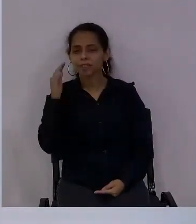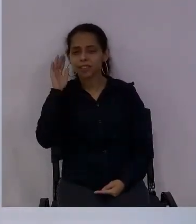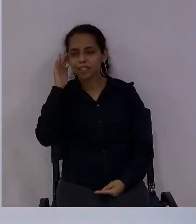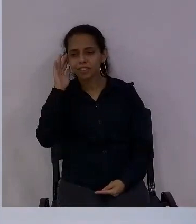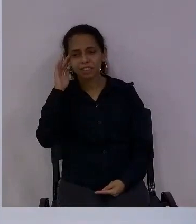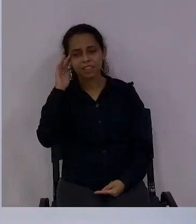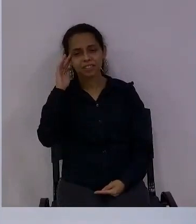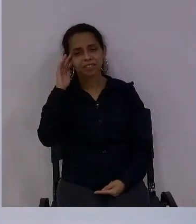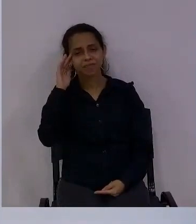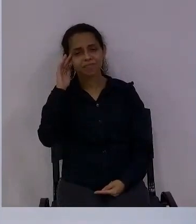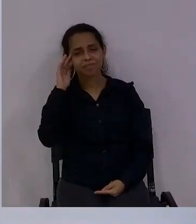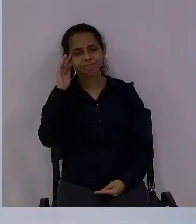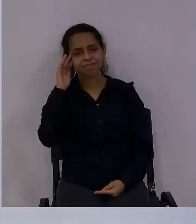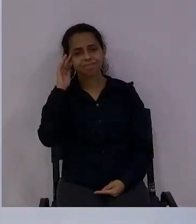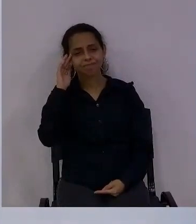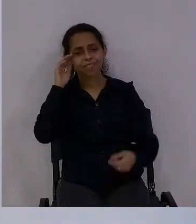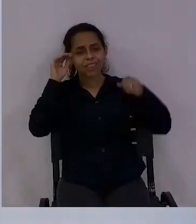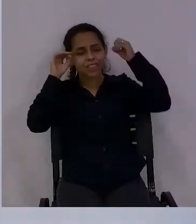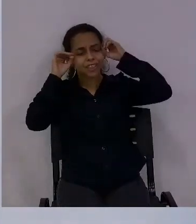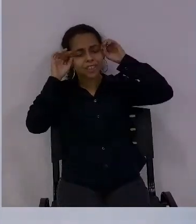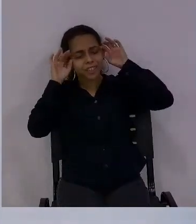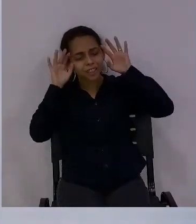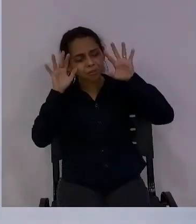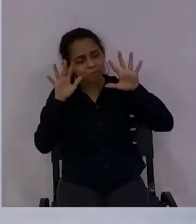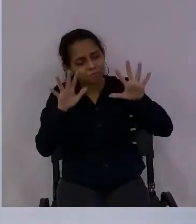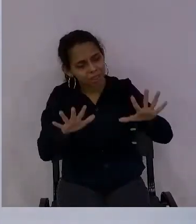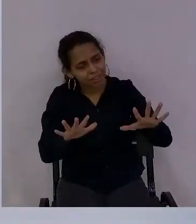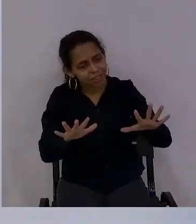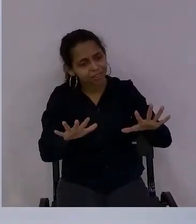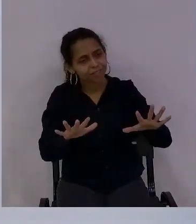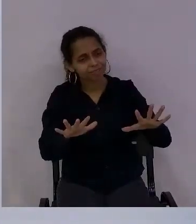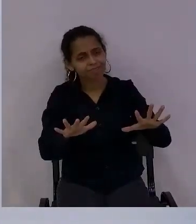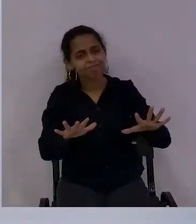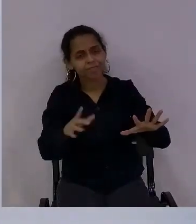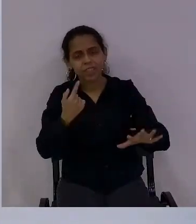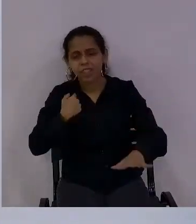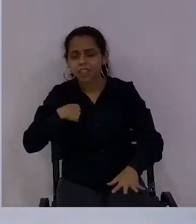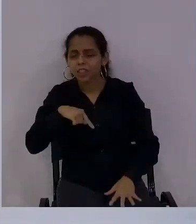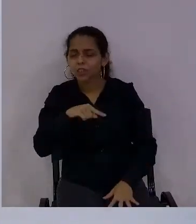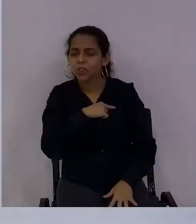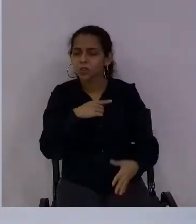Irmãos, nós só podemos desfrutar da liberdade,